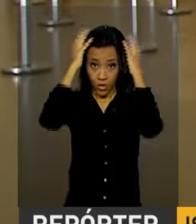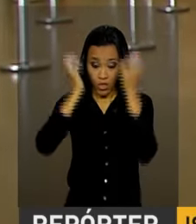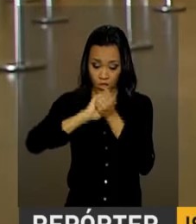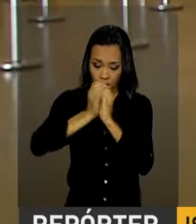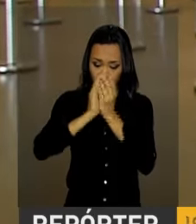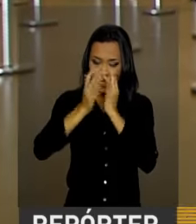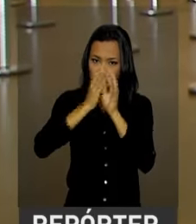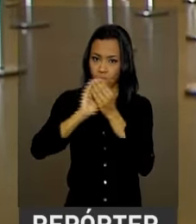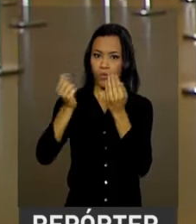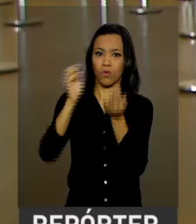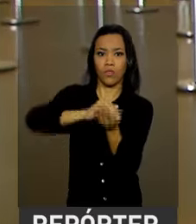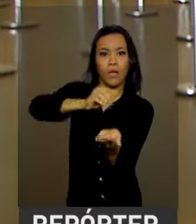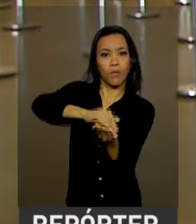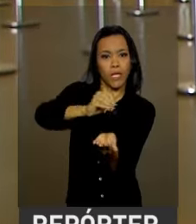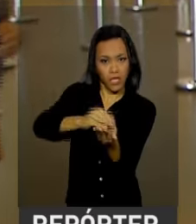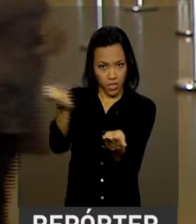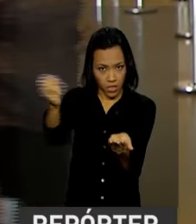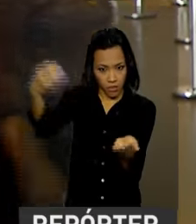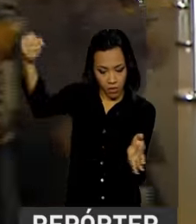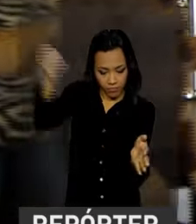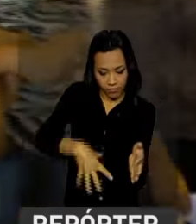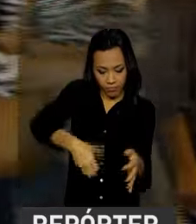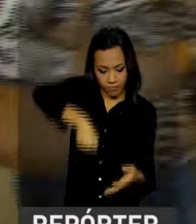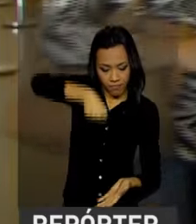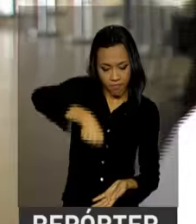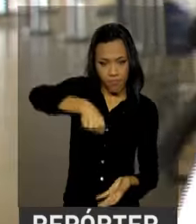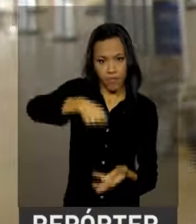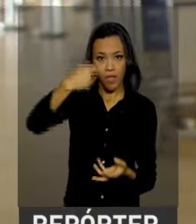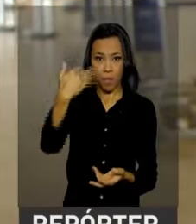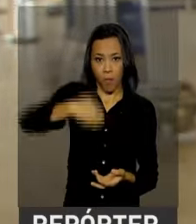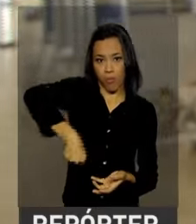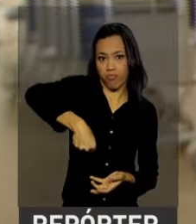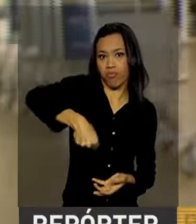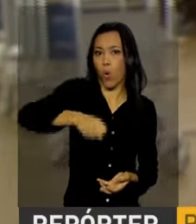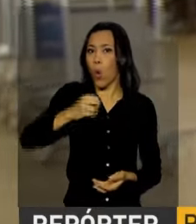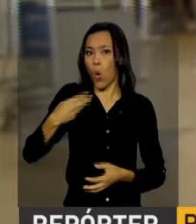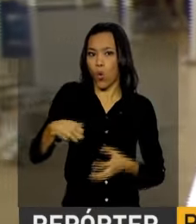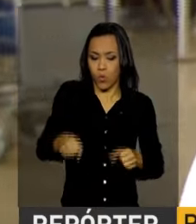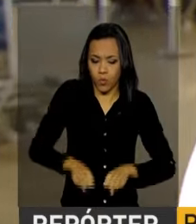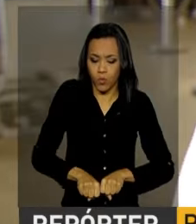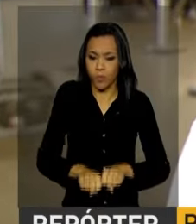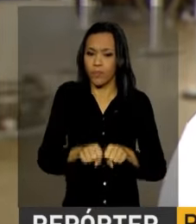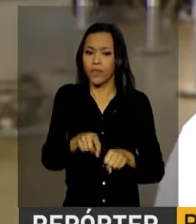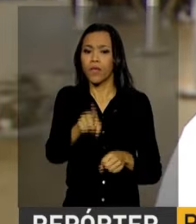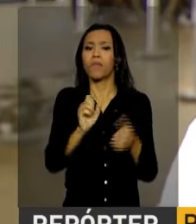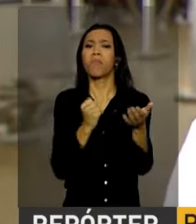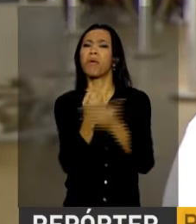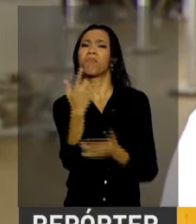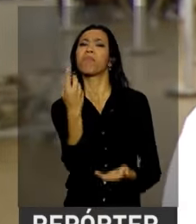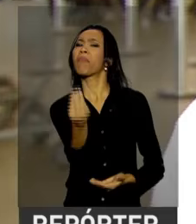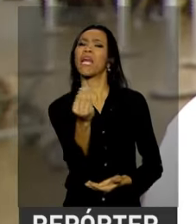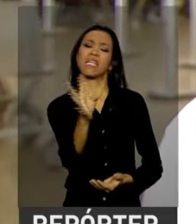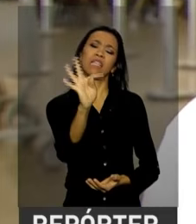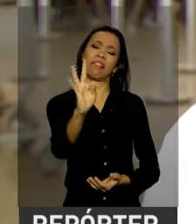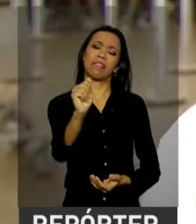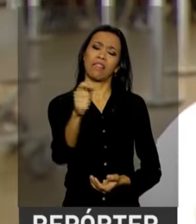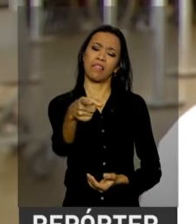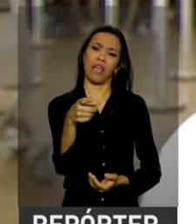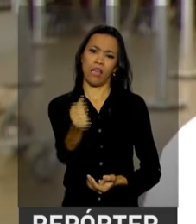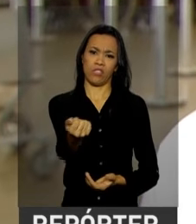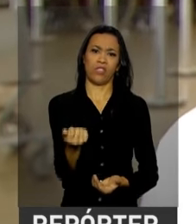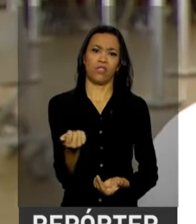sabonete, se a gente pode carregar nas viagens dentro da mala, da bagagem de mão. Eu gostaria de saber para que serve essa taxa de embarque, que a gente sempre paga,